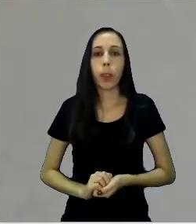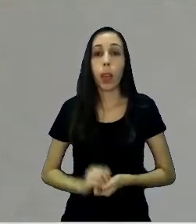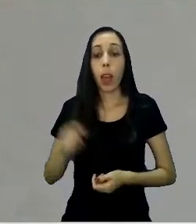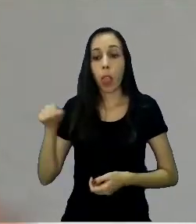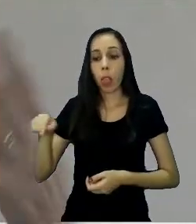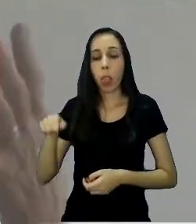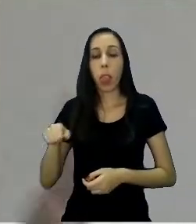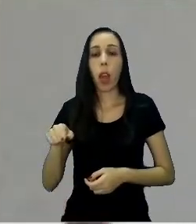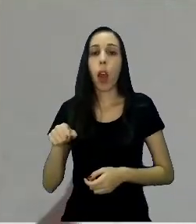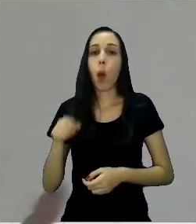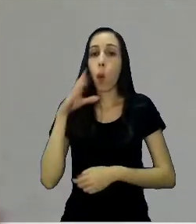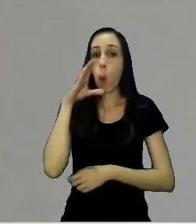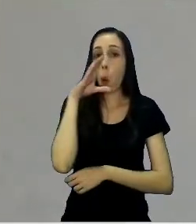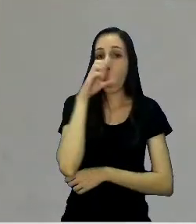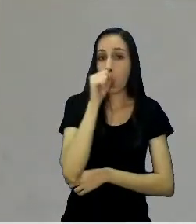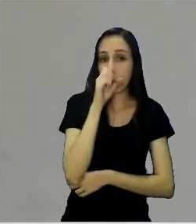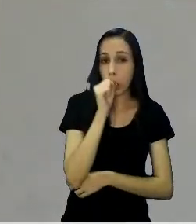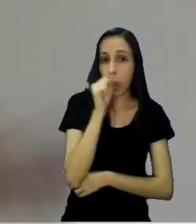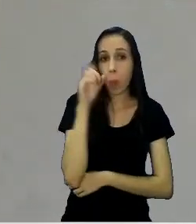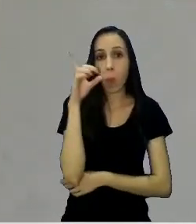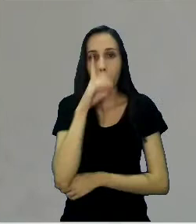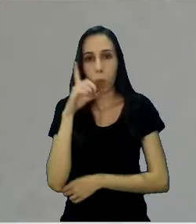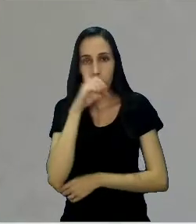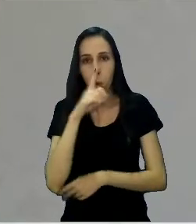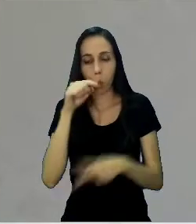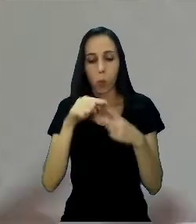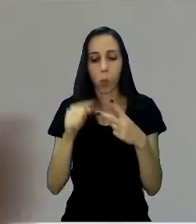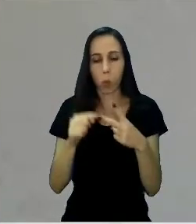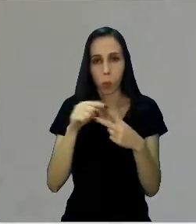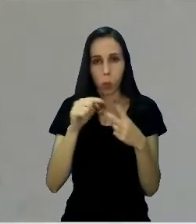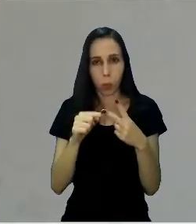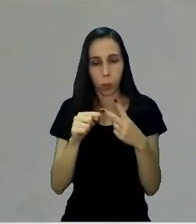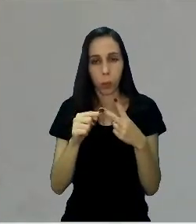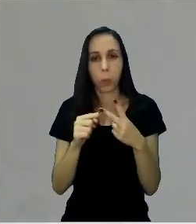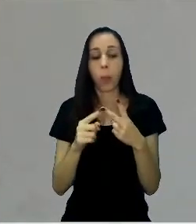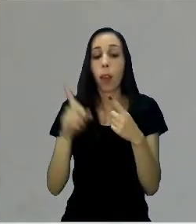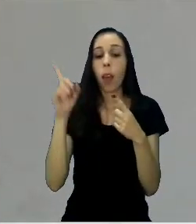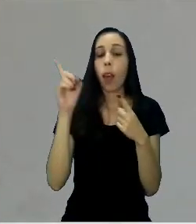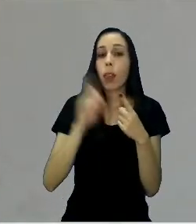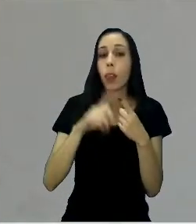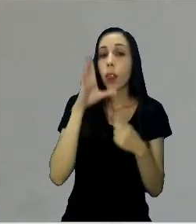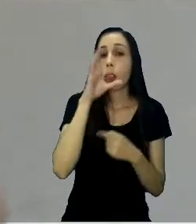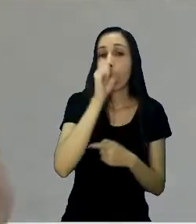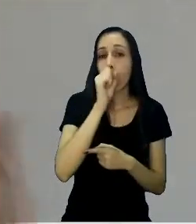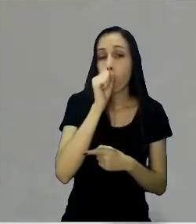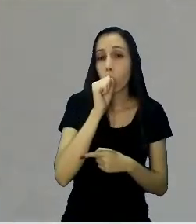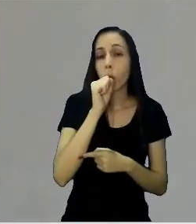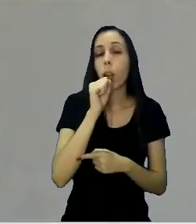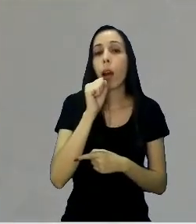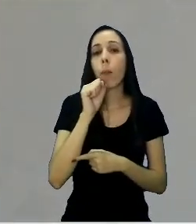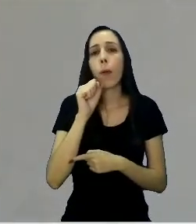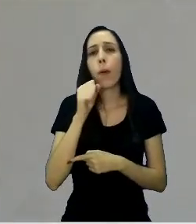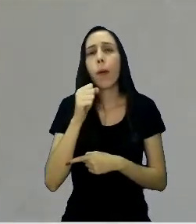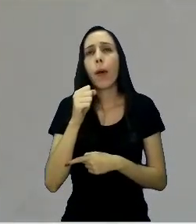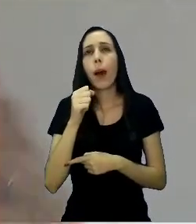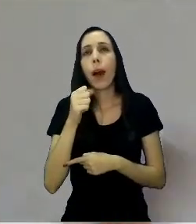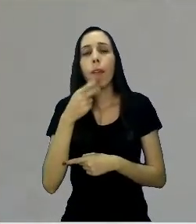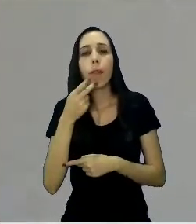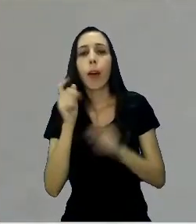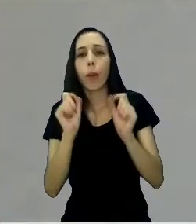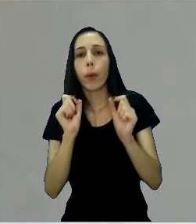E então o encontro acontecia no sábado e no domingo. No sábado, então,